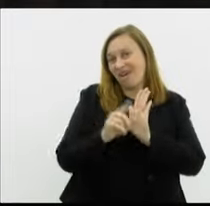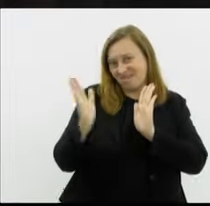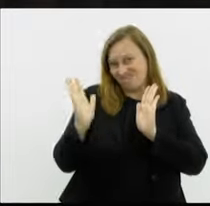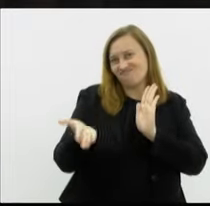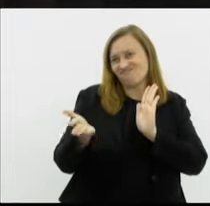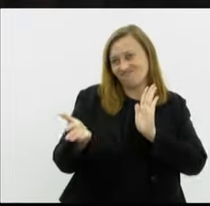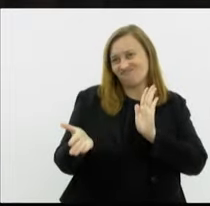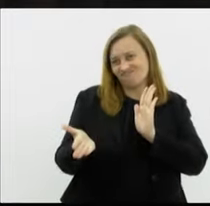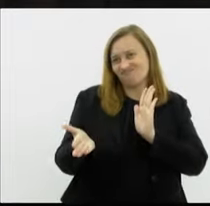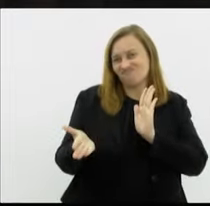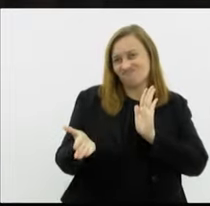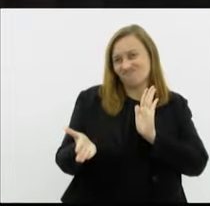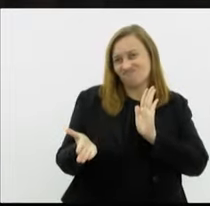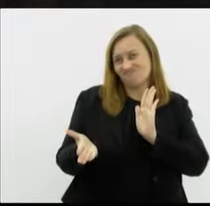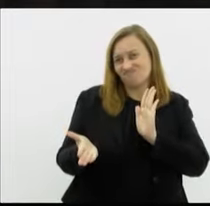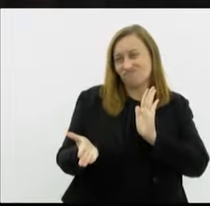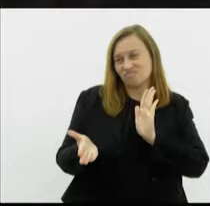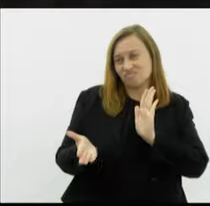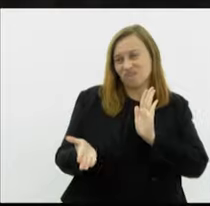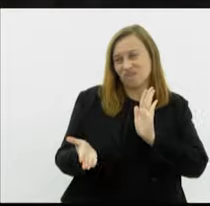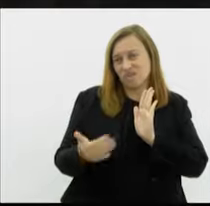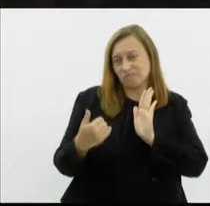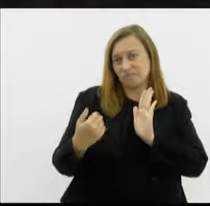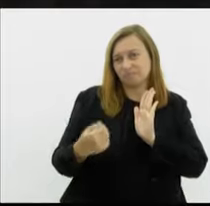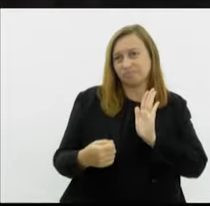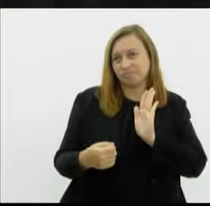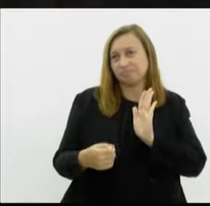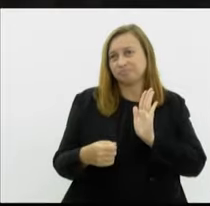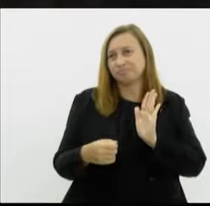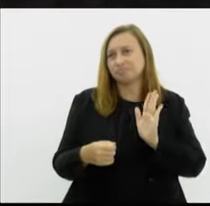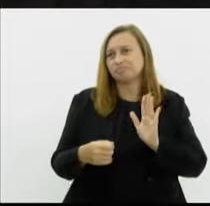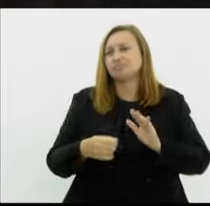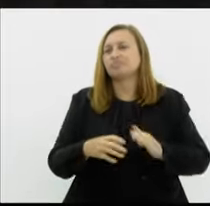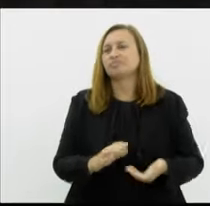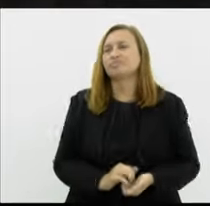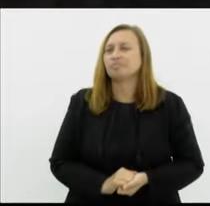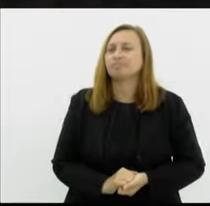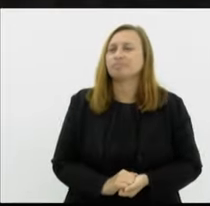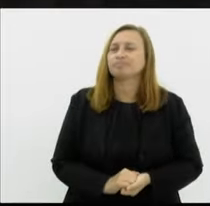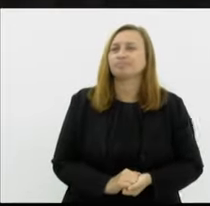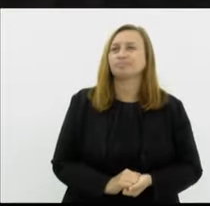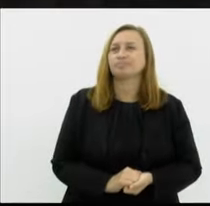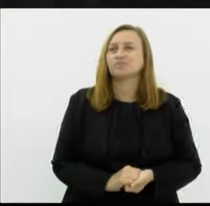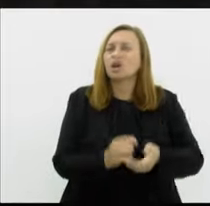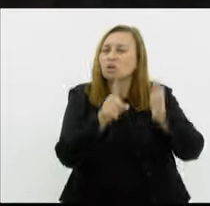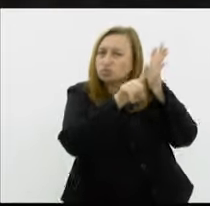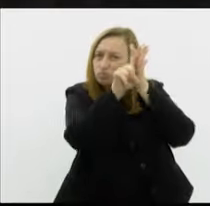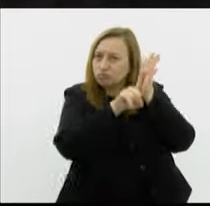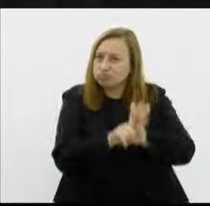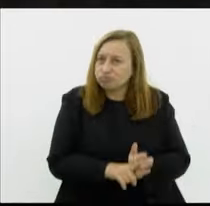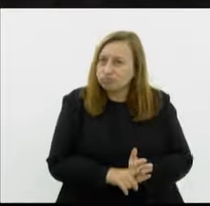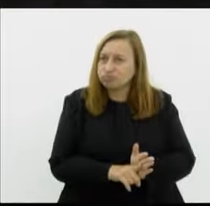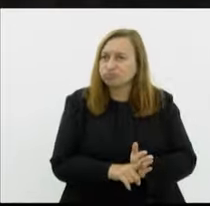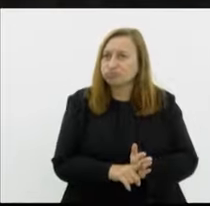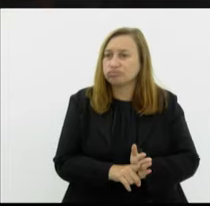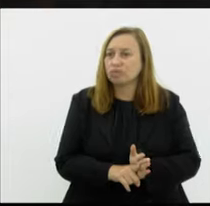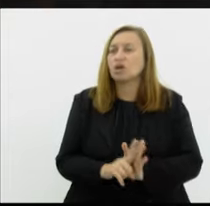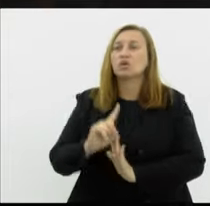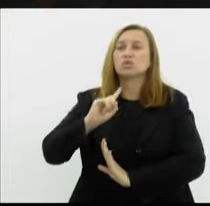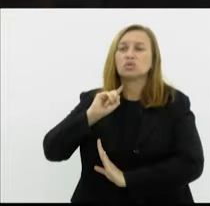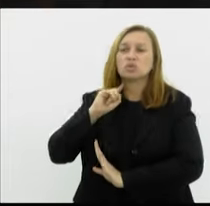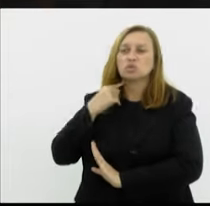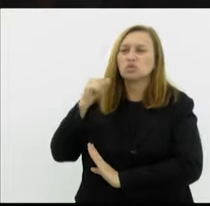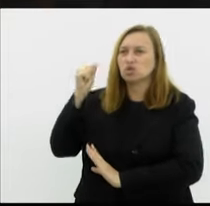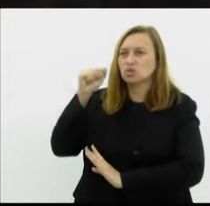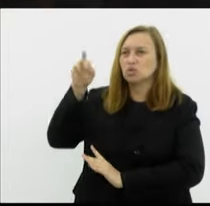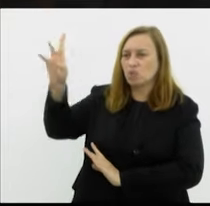não está sujeita a um órgão colocar ou retirar análise de uma poluição que afeta o pulmão